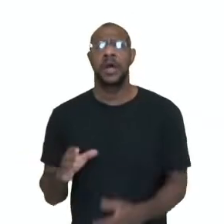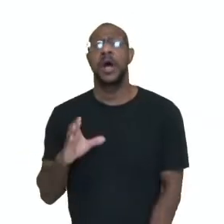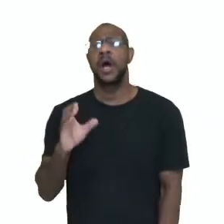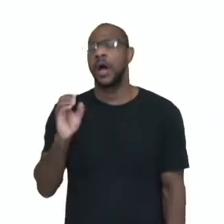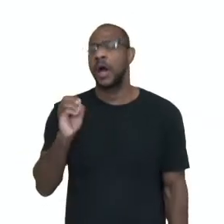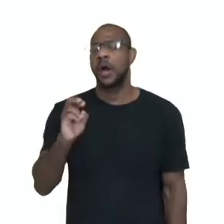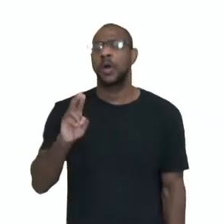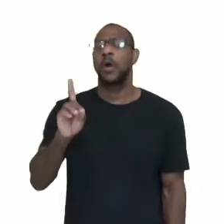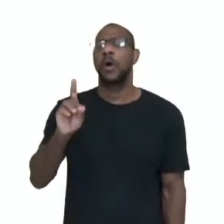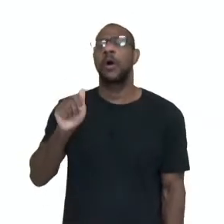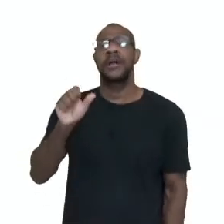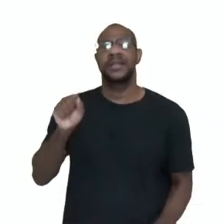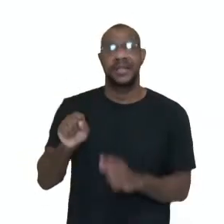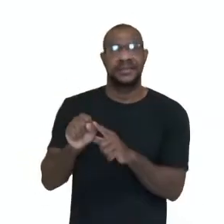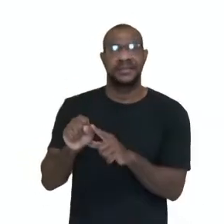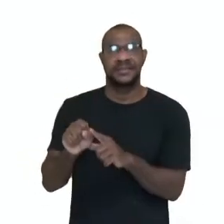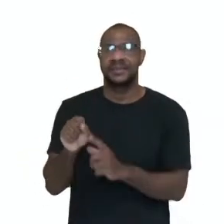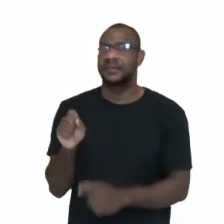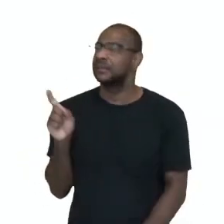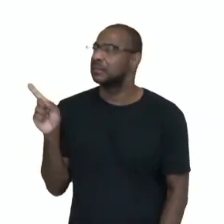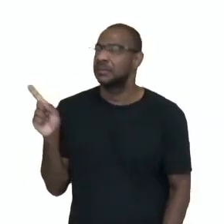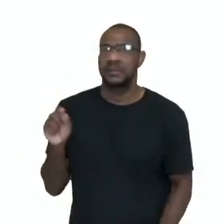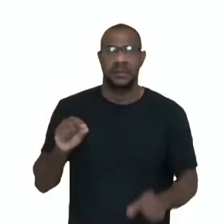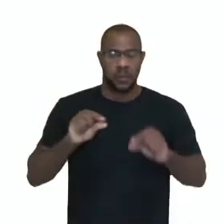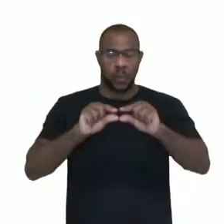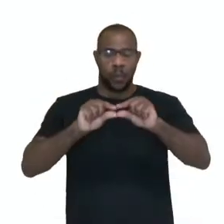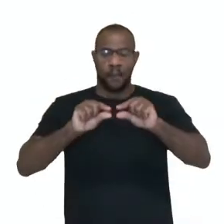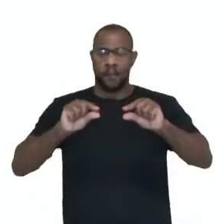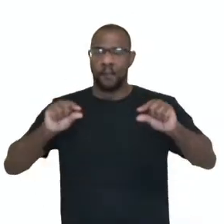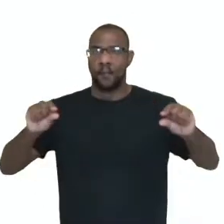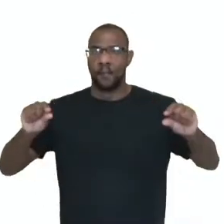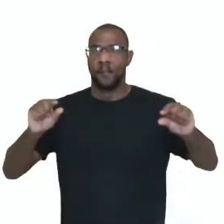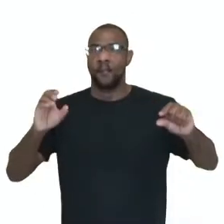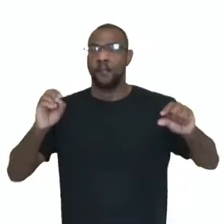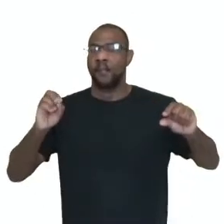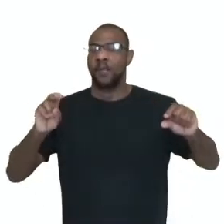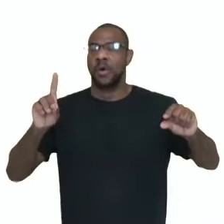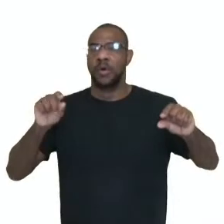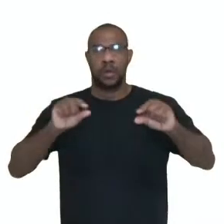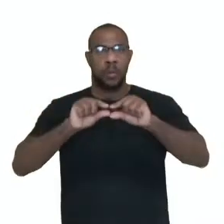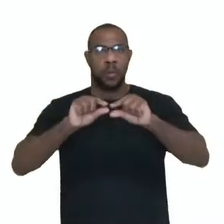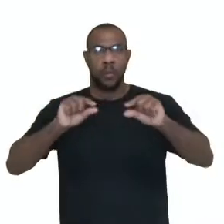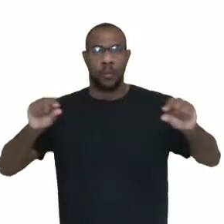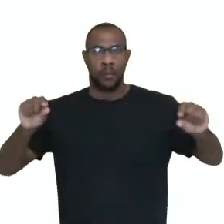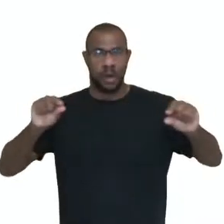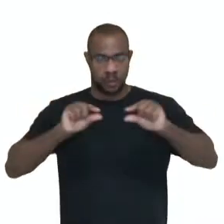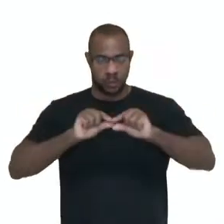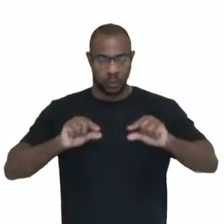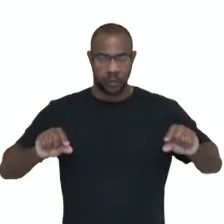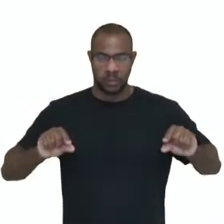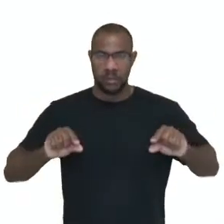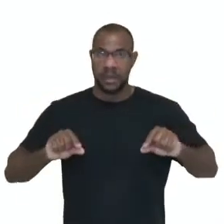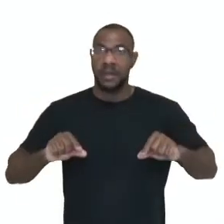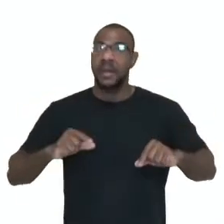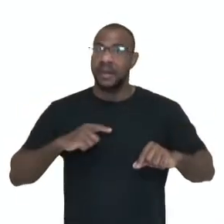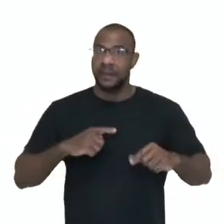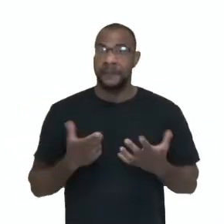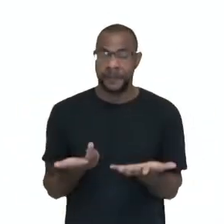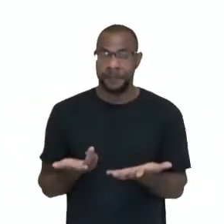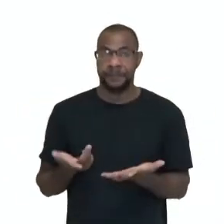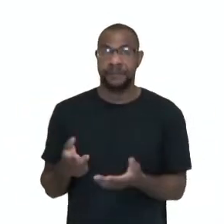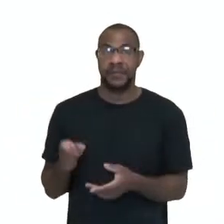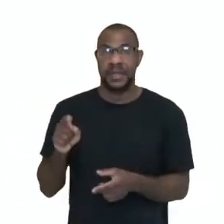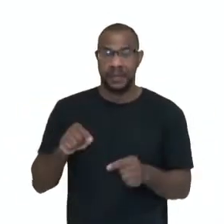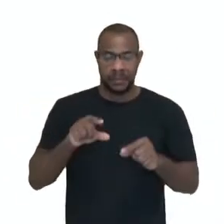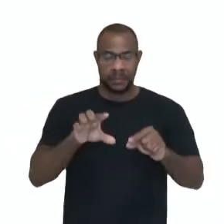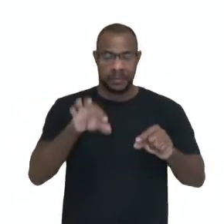os instrumentos de corda. Pessoal, a corda, ela é um meio material como qualquer outro. Então o som, como